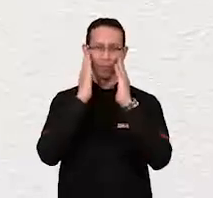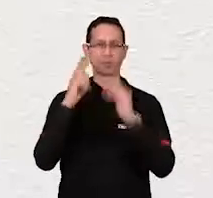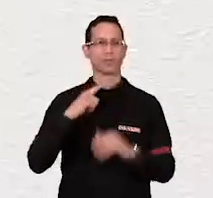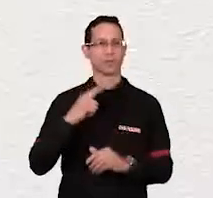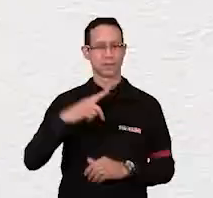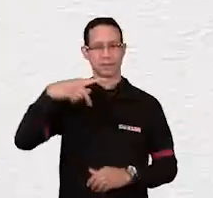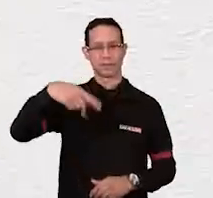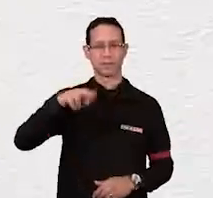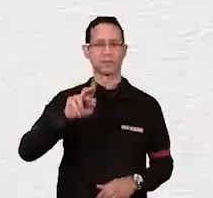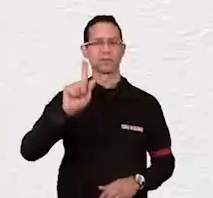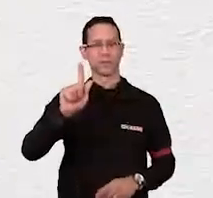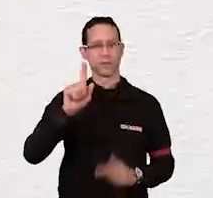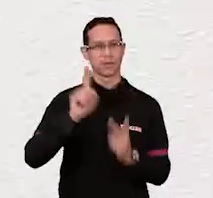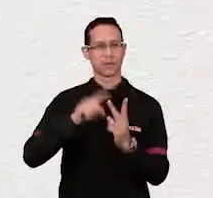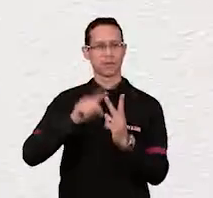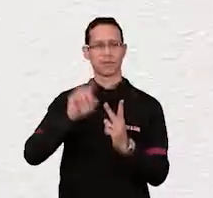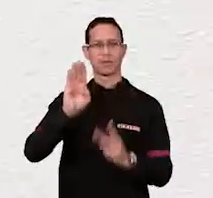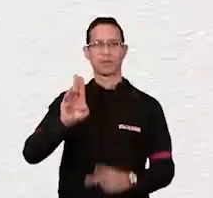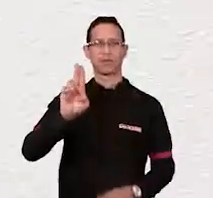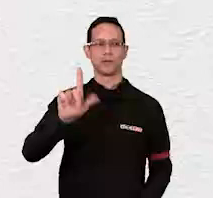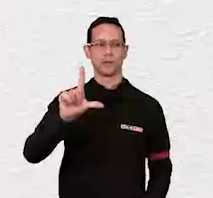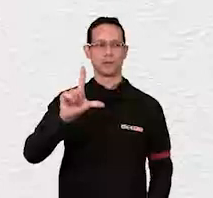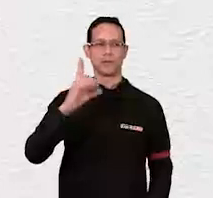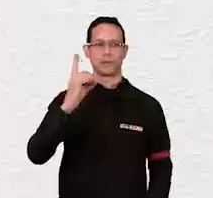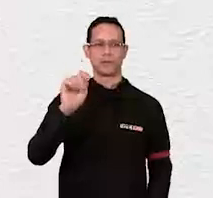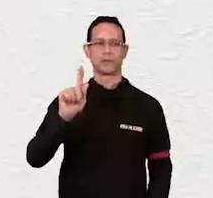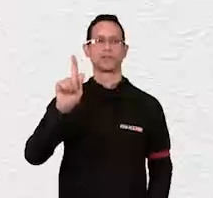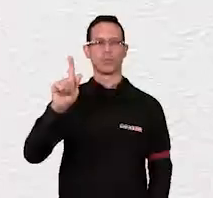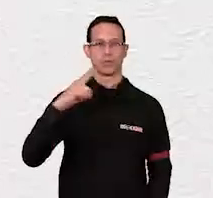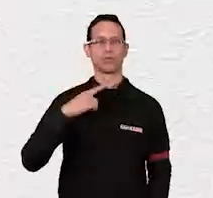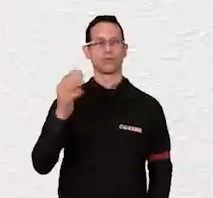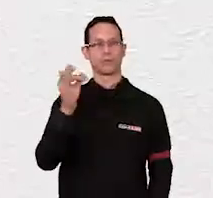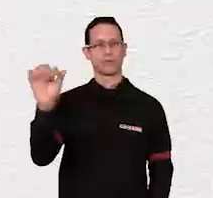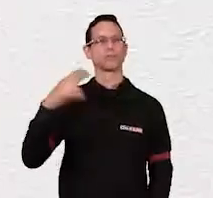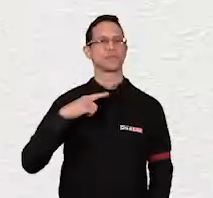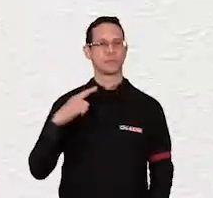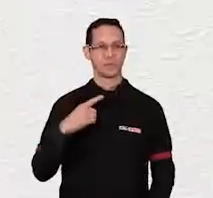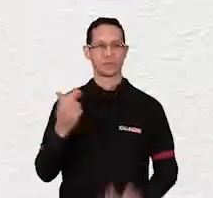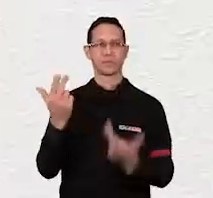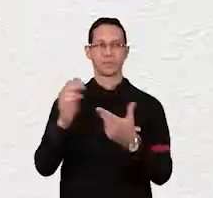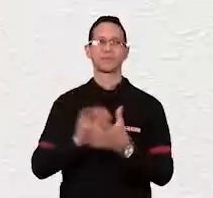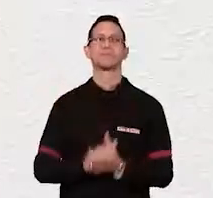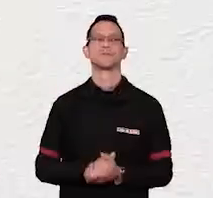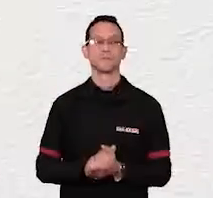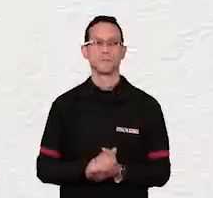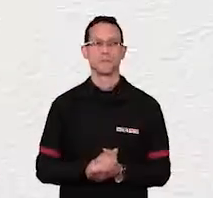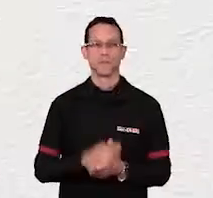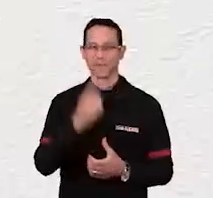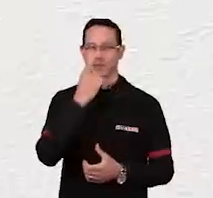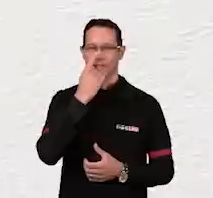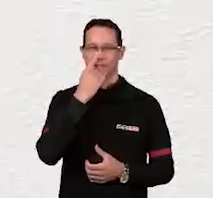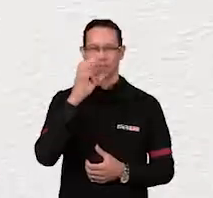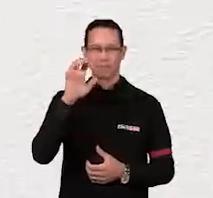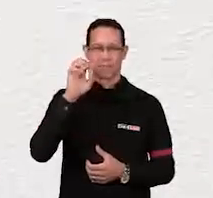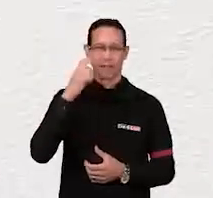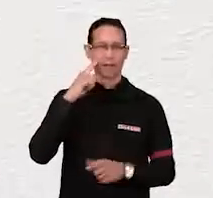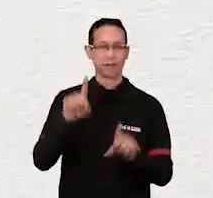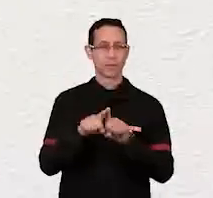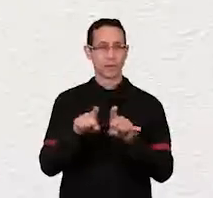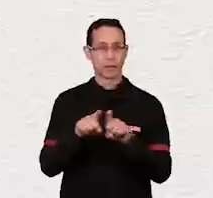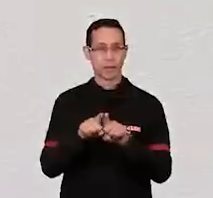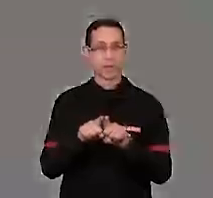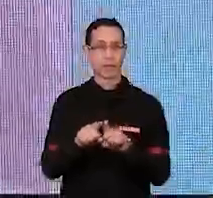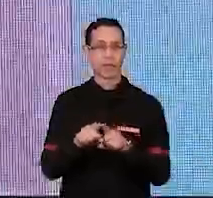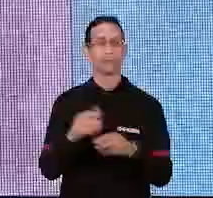tanto no pug quanto no bulldog francês. E aí eles têm o nariz seco, né? Que é a tal da xeromicteria. E a